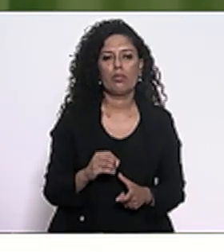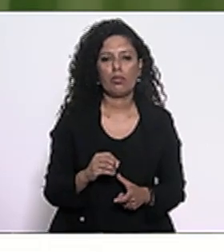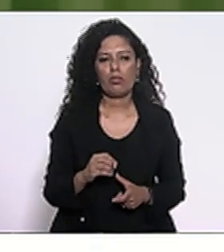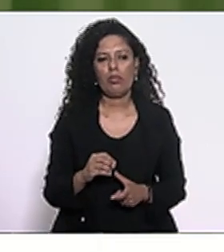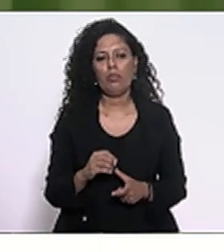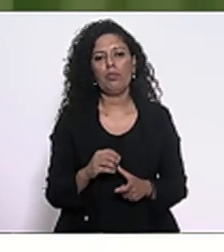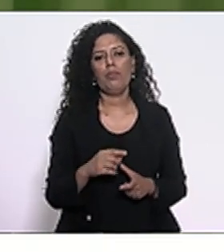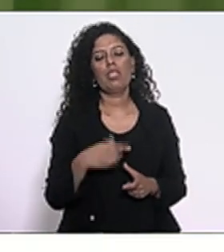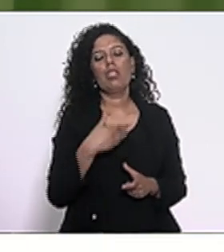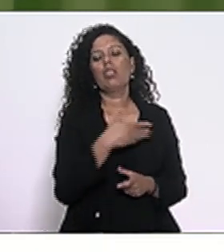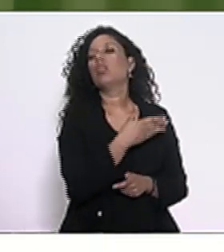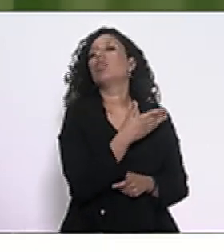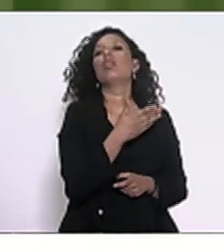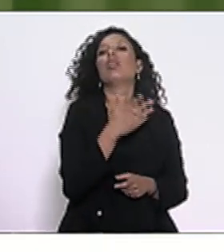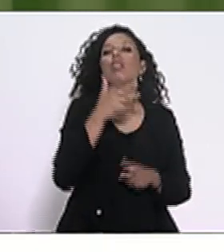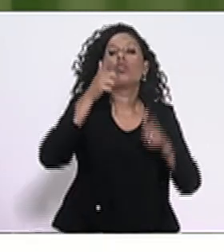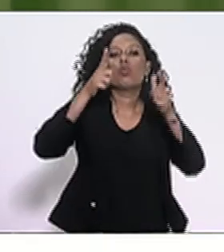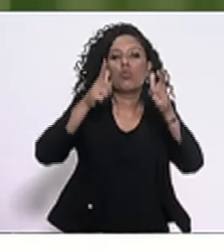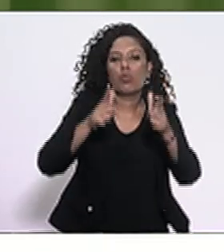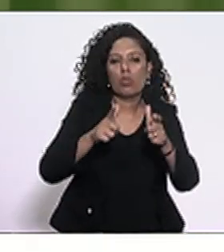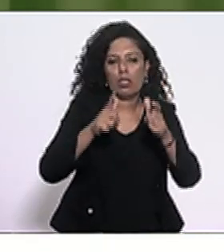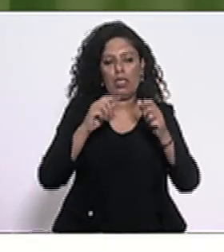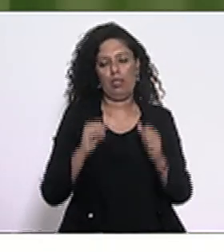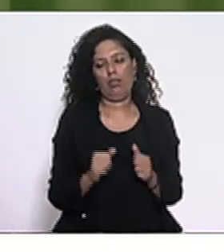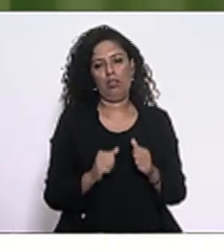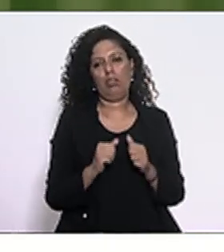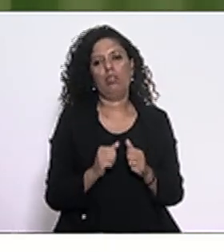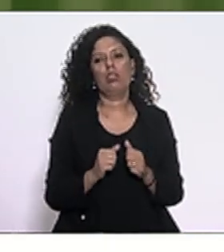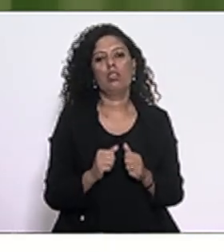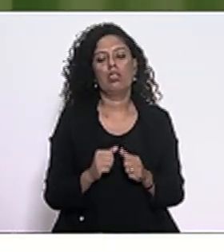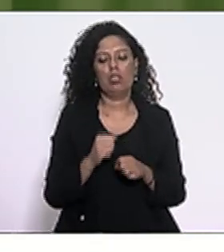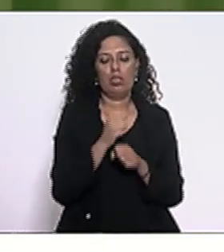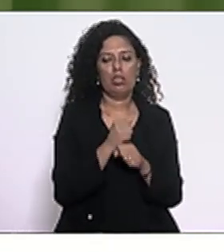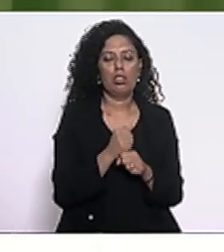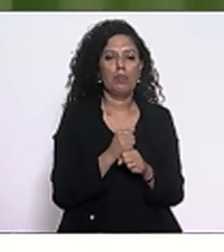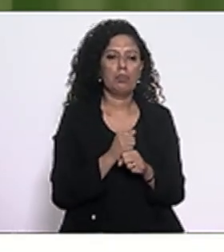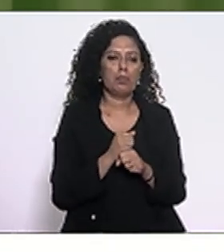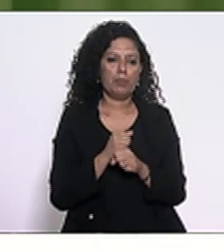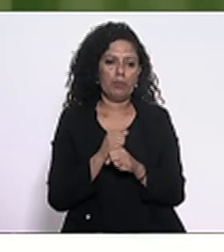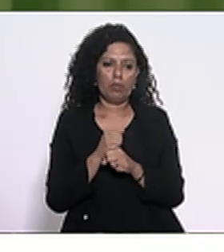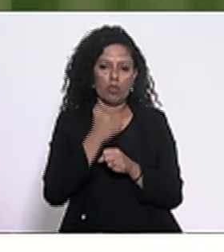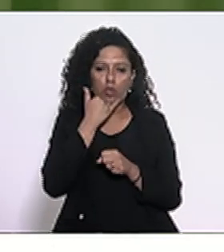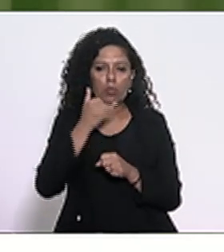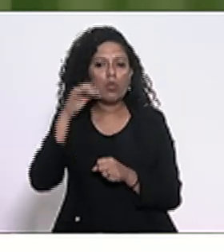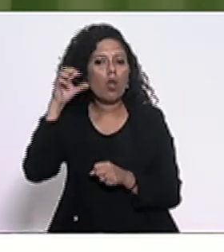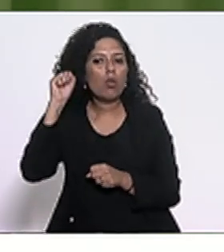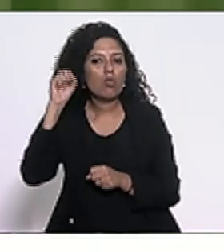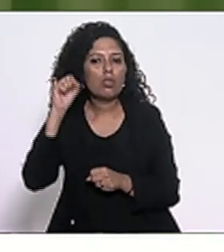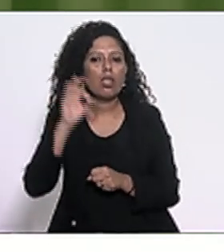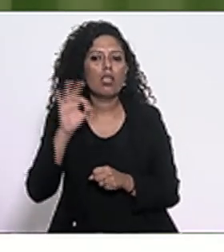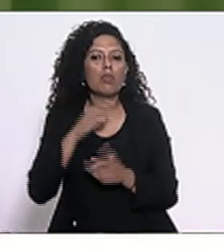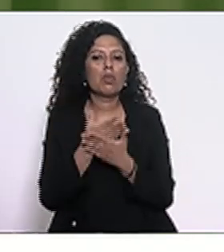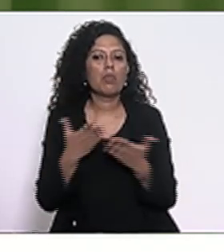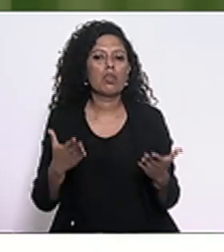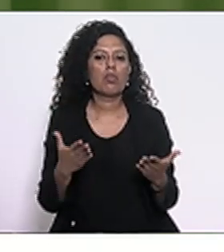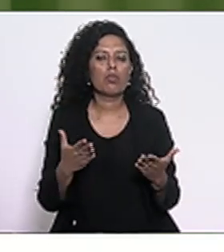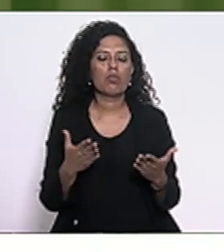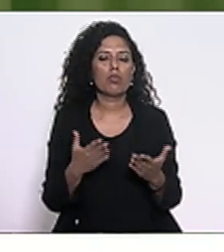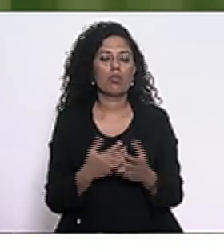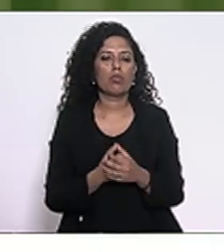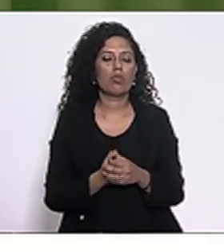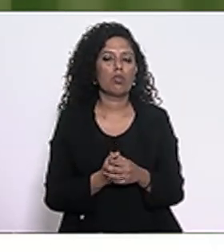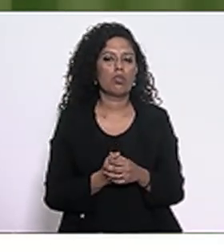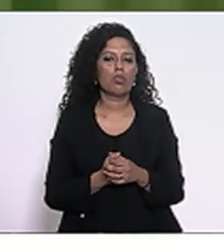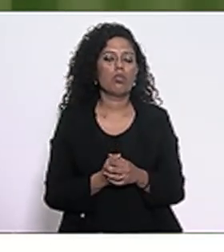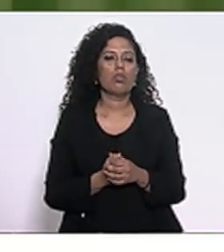por ocasião da saída do CAERJ em 2016. Nós temos mais assim, buscamos essas soluções, mas